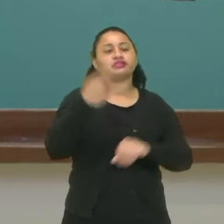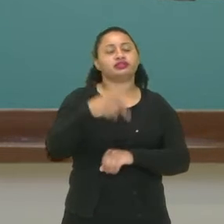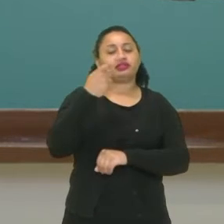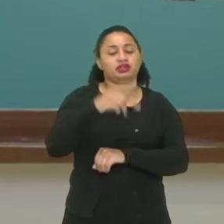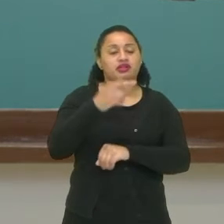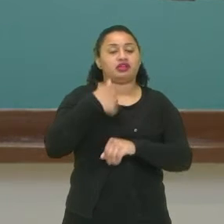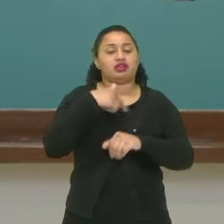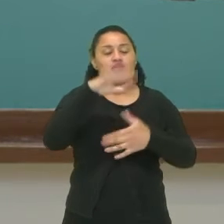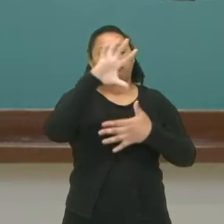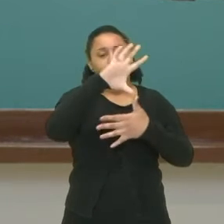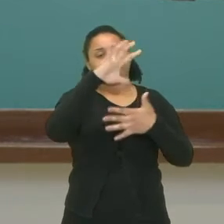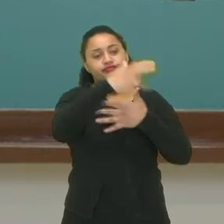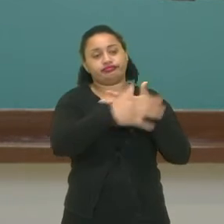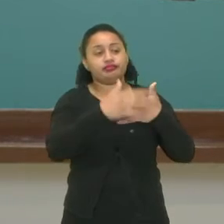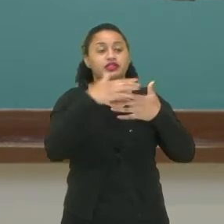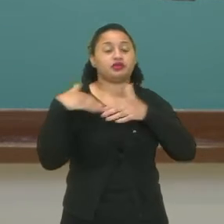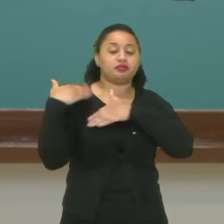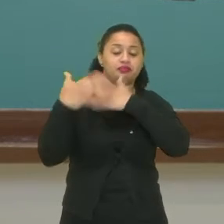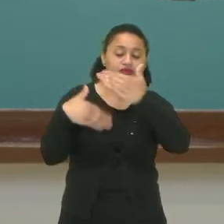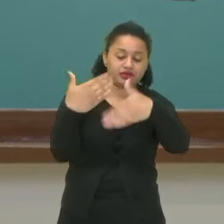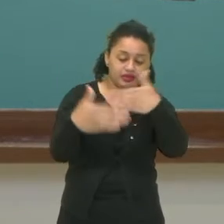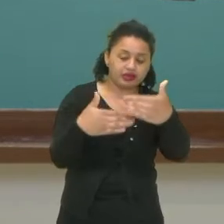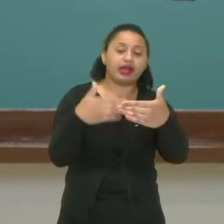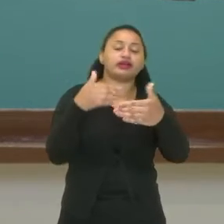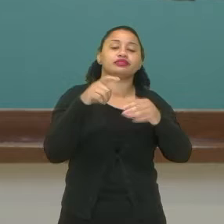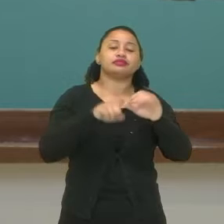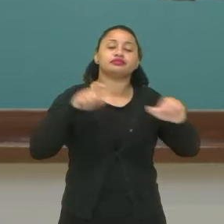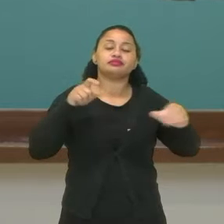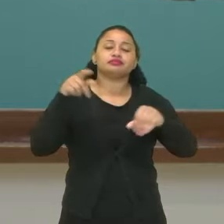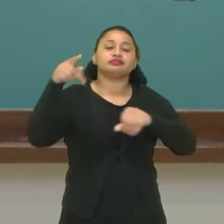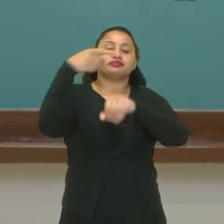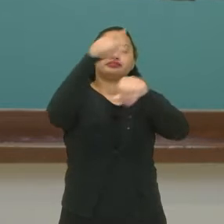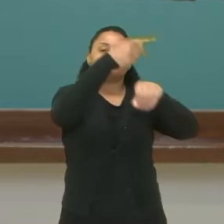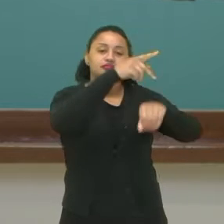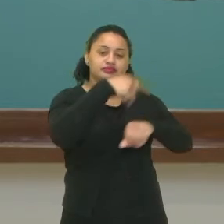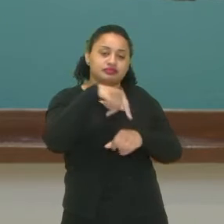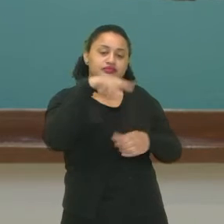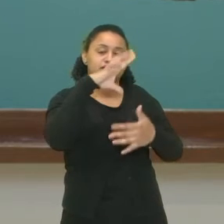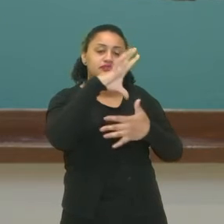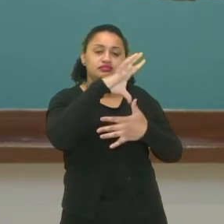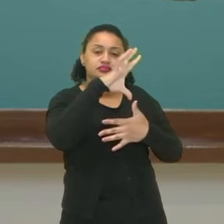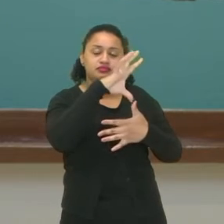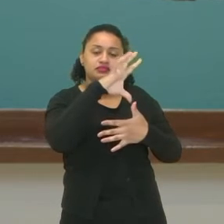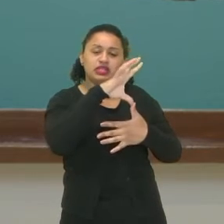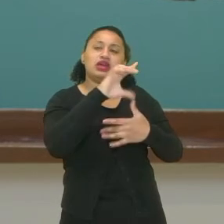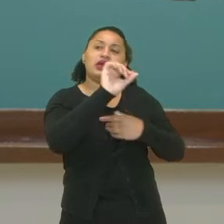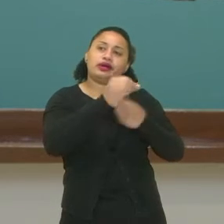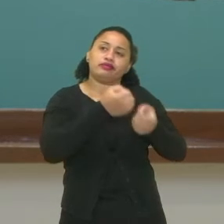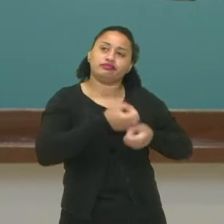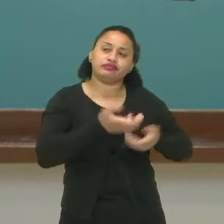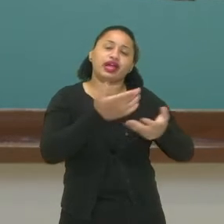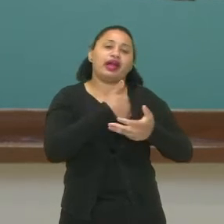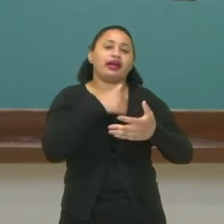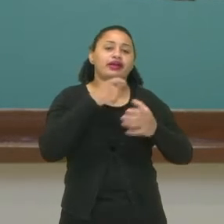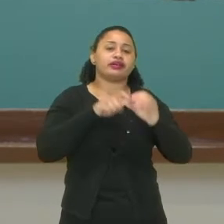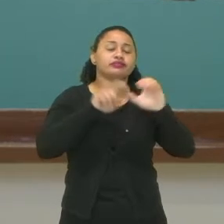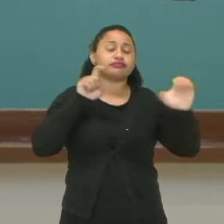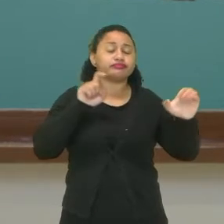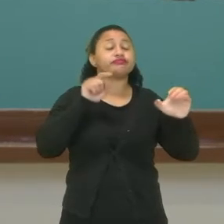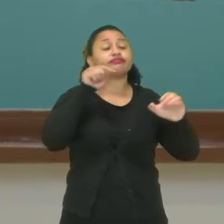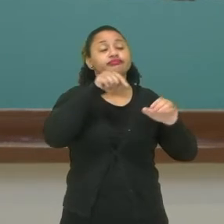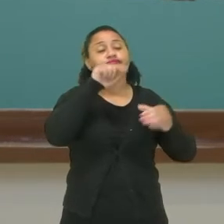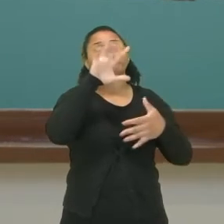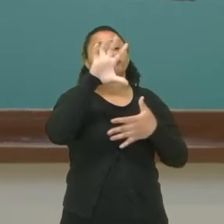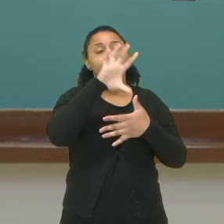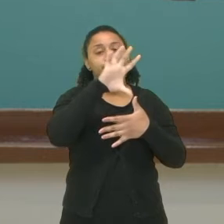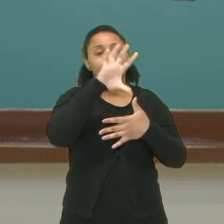de independência dos países aqui da América, né? Esse sopro de independência passa pela América. E